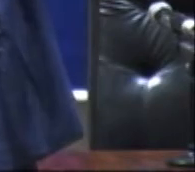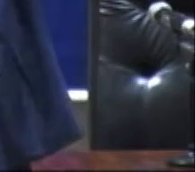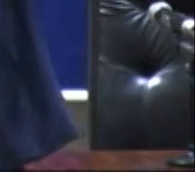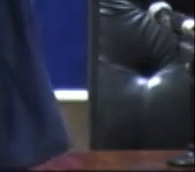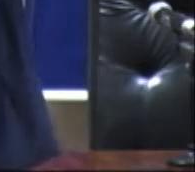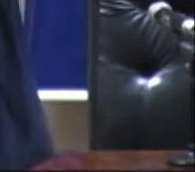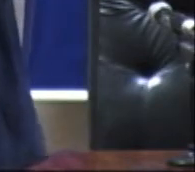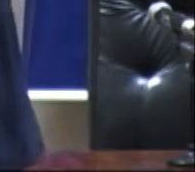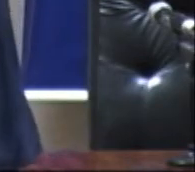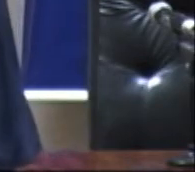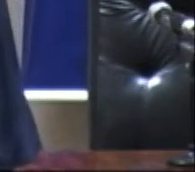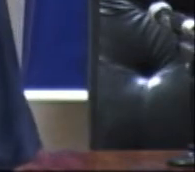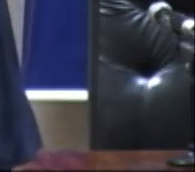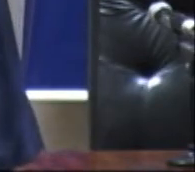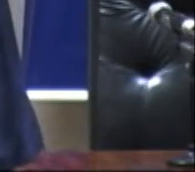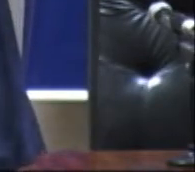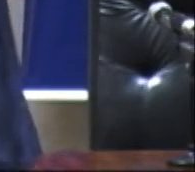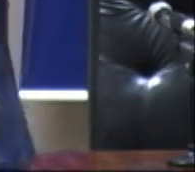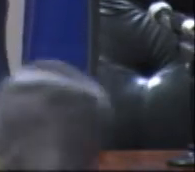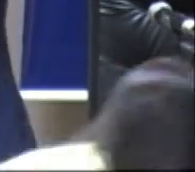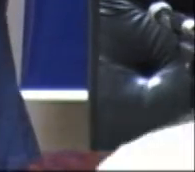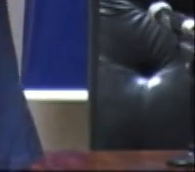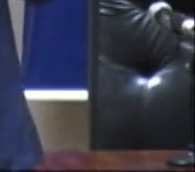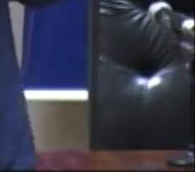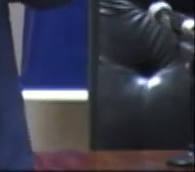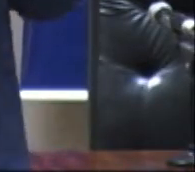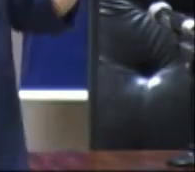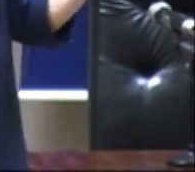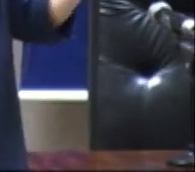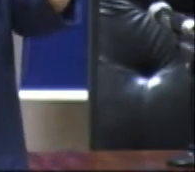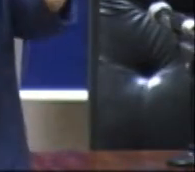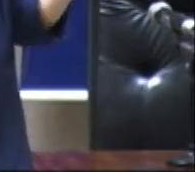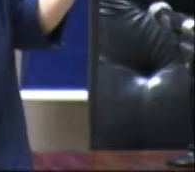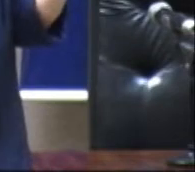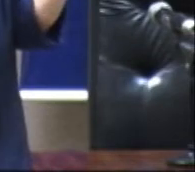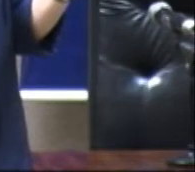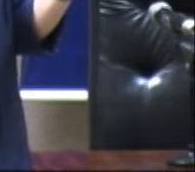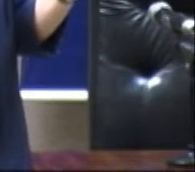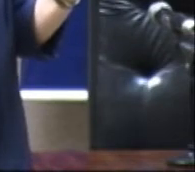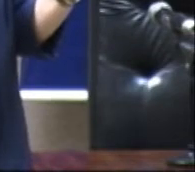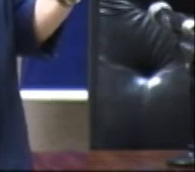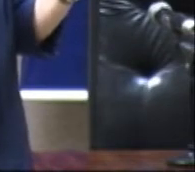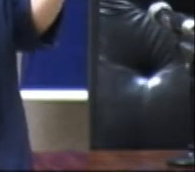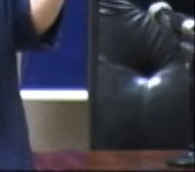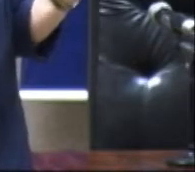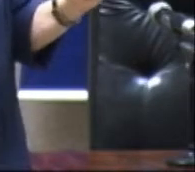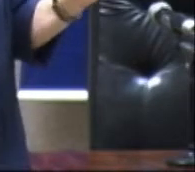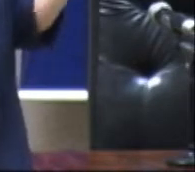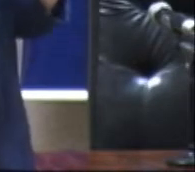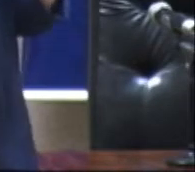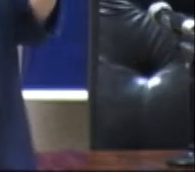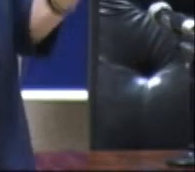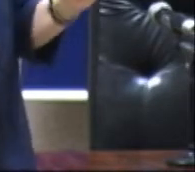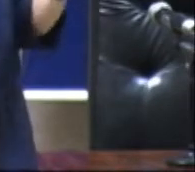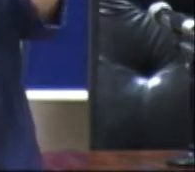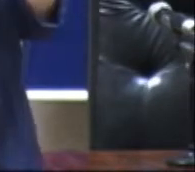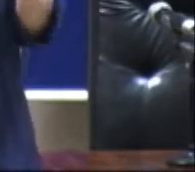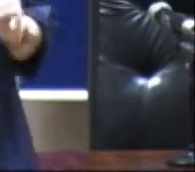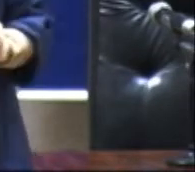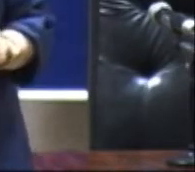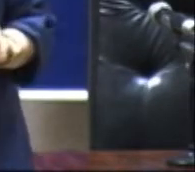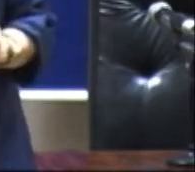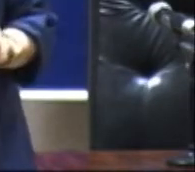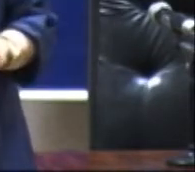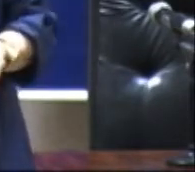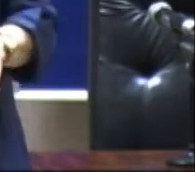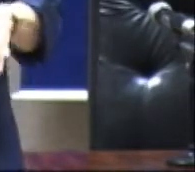maior estrela guia? É o lema internacional das pessoas com deficiência, sobre nós, nada sem